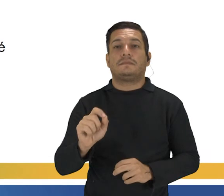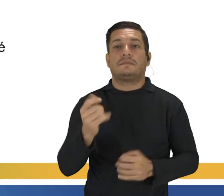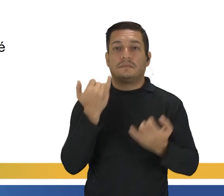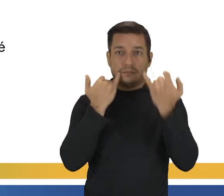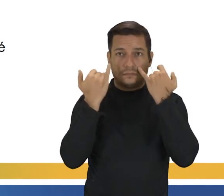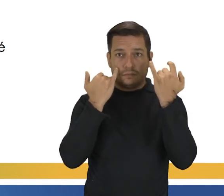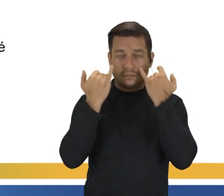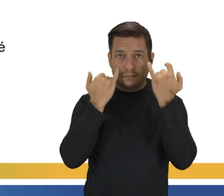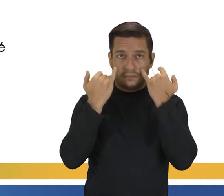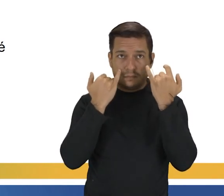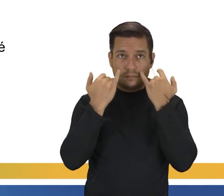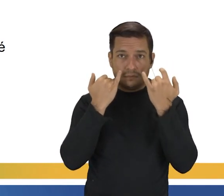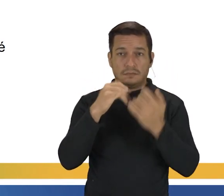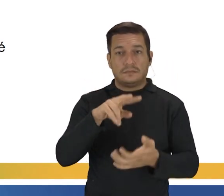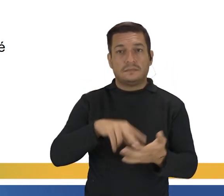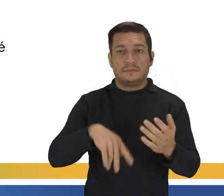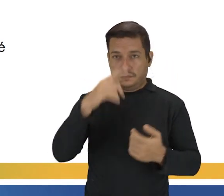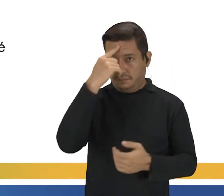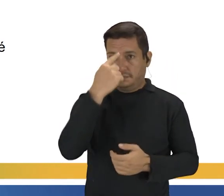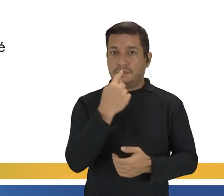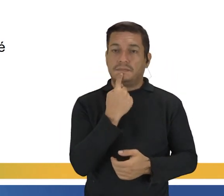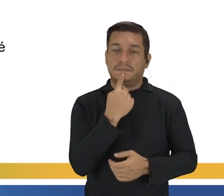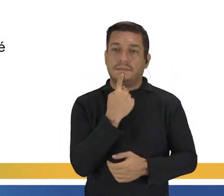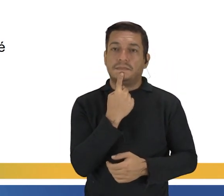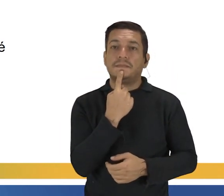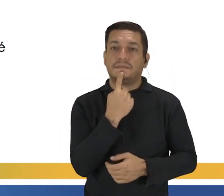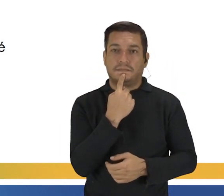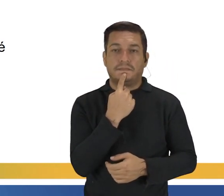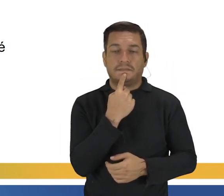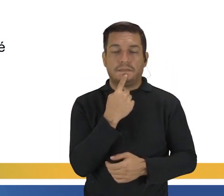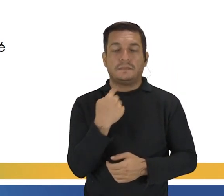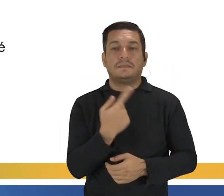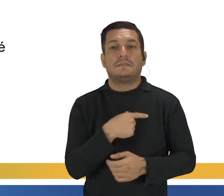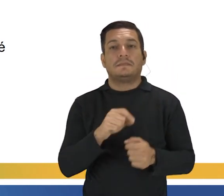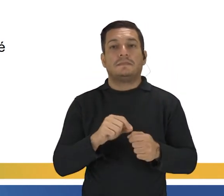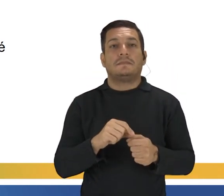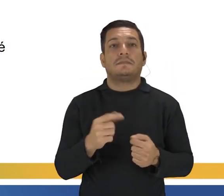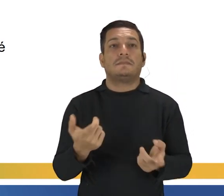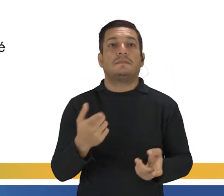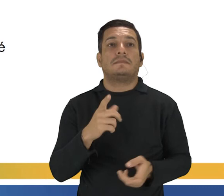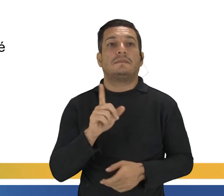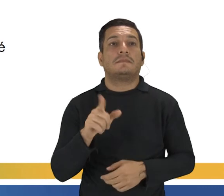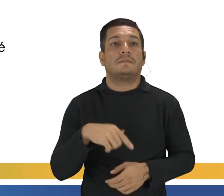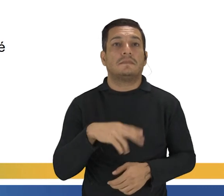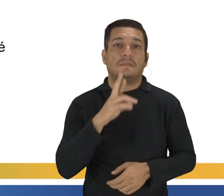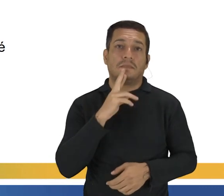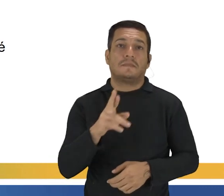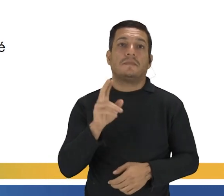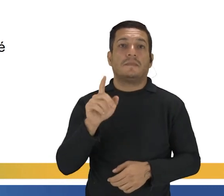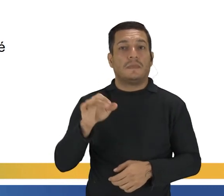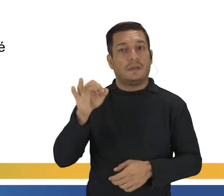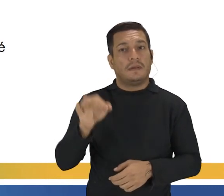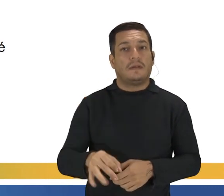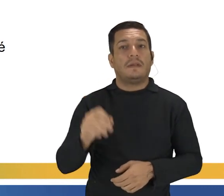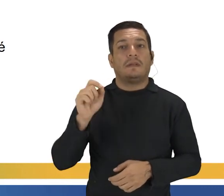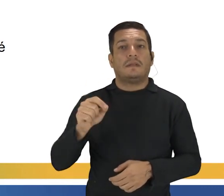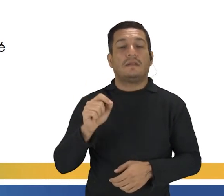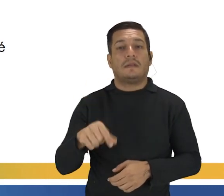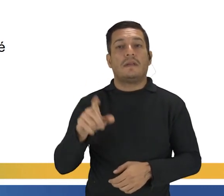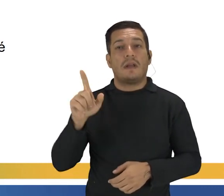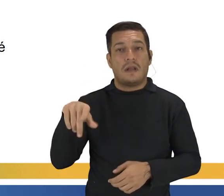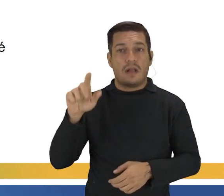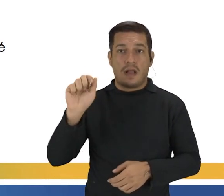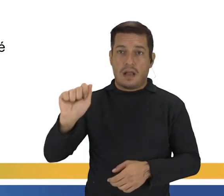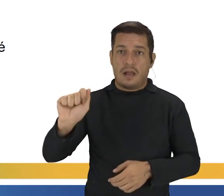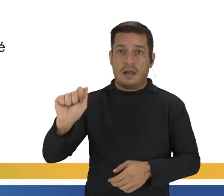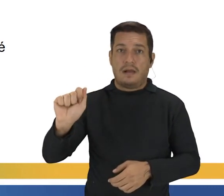essas informações à leitura de imagem que nós realizamos. Então, a nossa resposta certa, nesse caso,